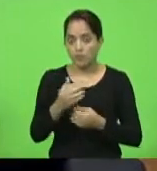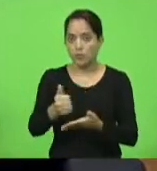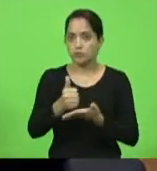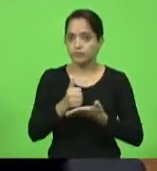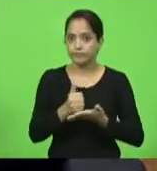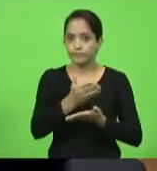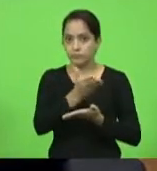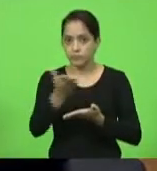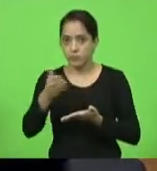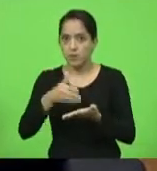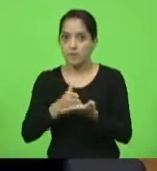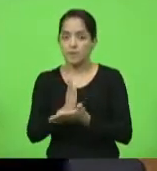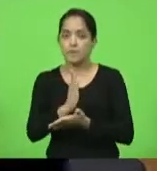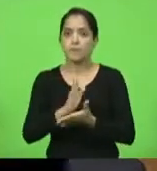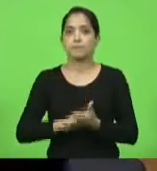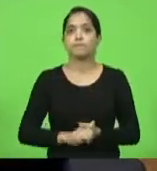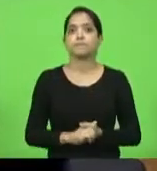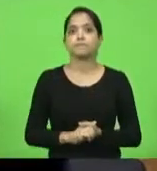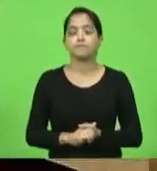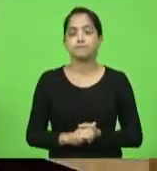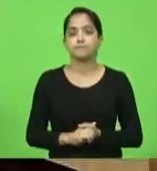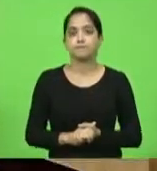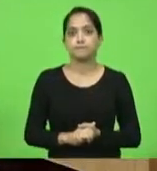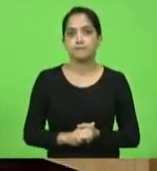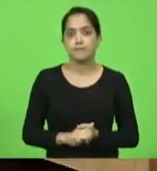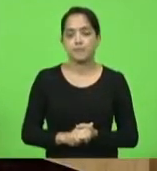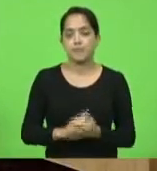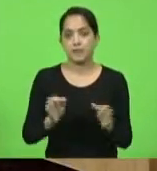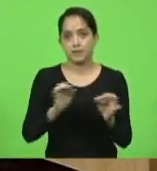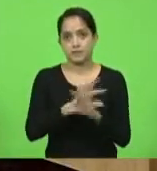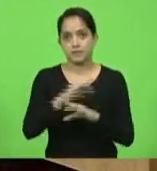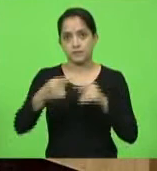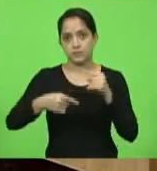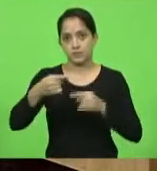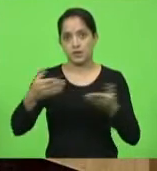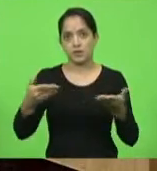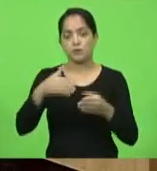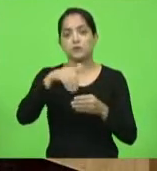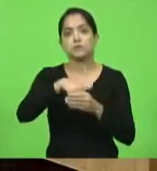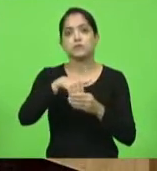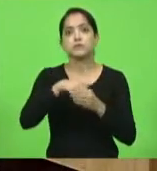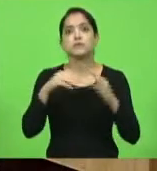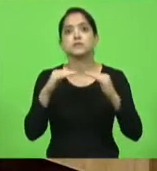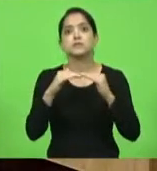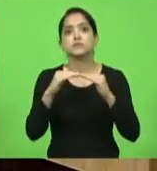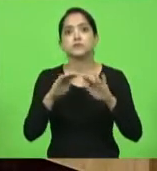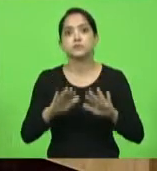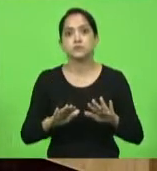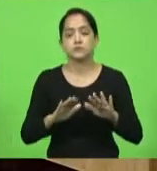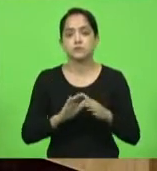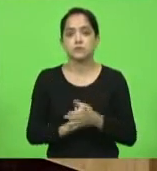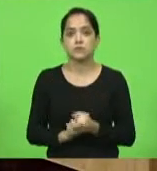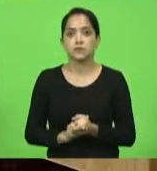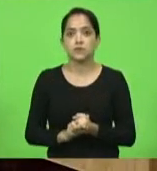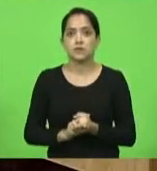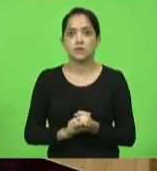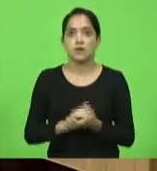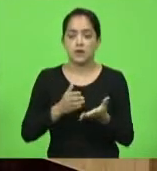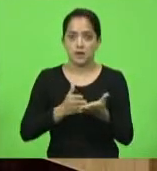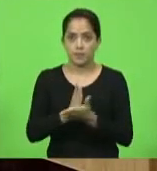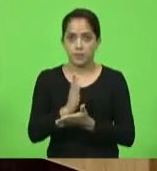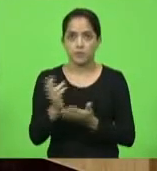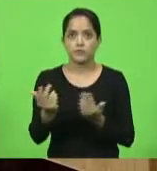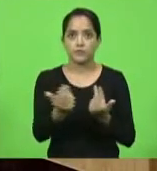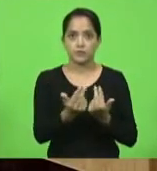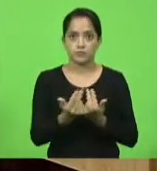moção legislativa. Muito obrigado. Encerrada a discussão, em votação, deputados que aprovam permaneçam como se encontram. Aprovado